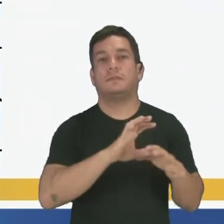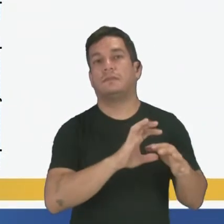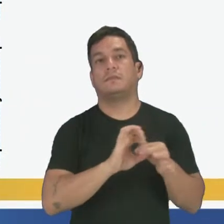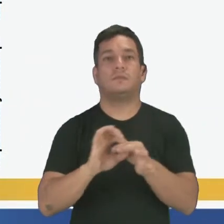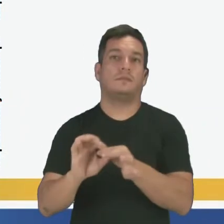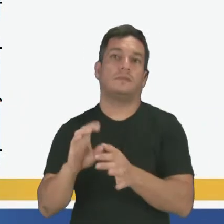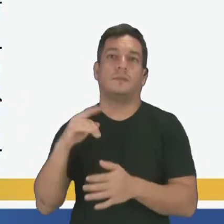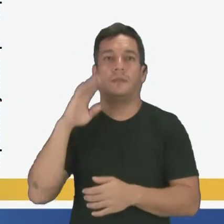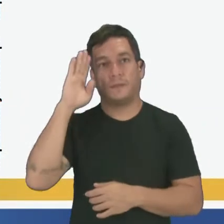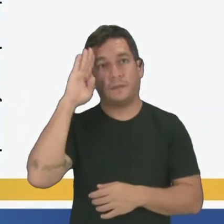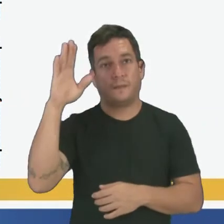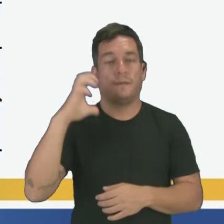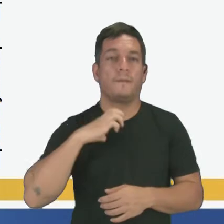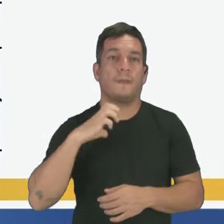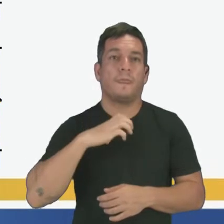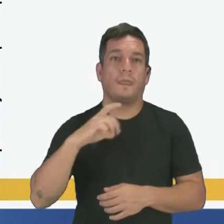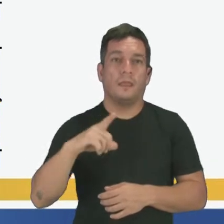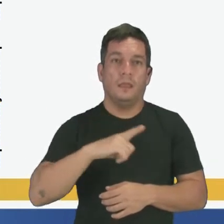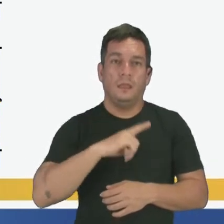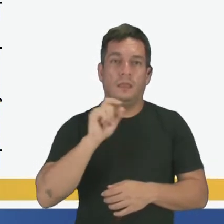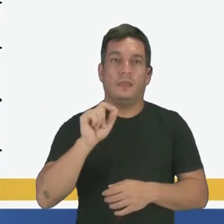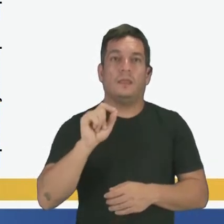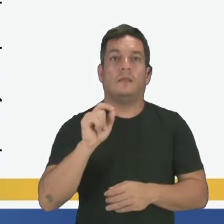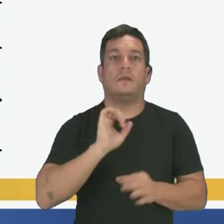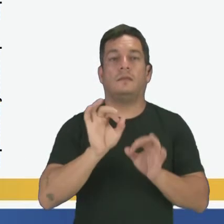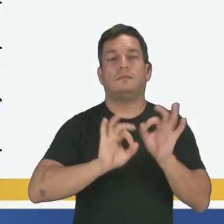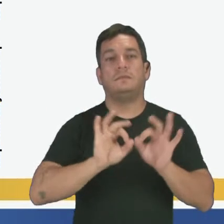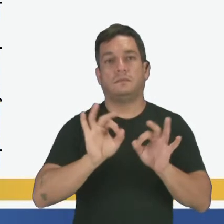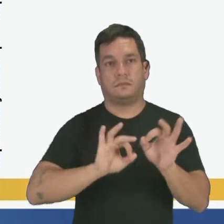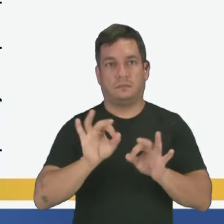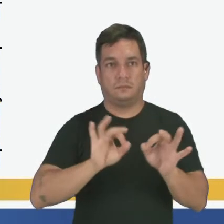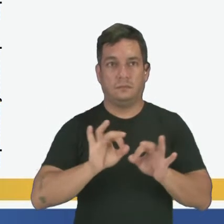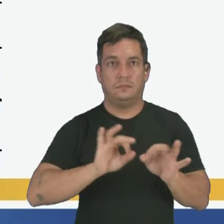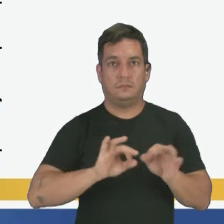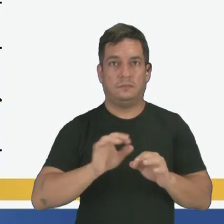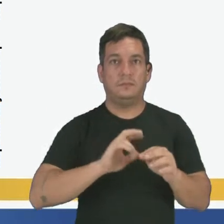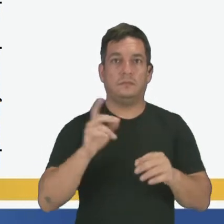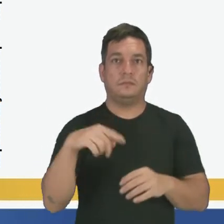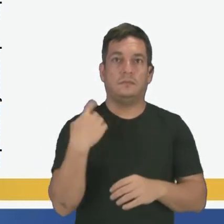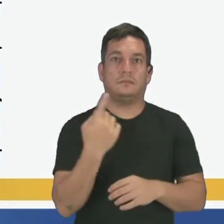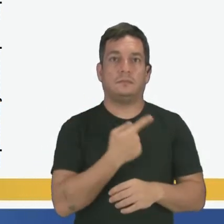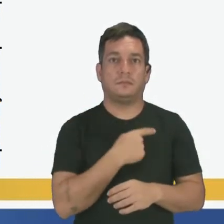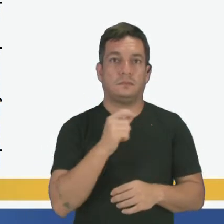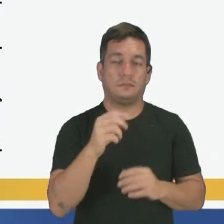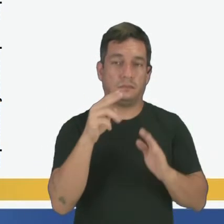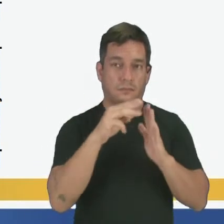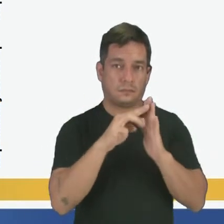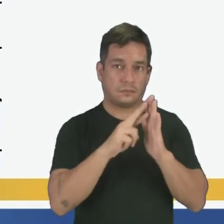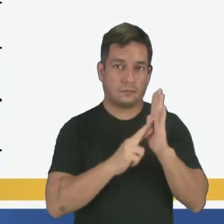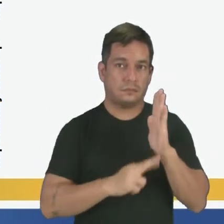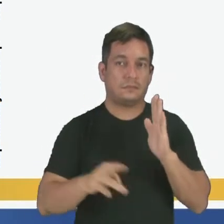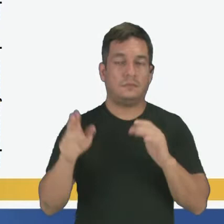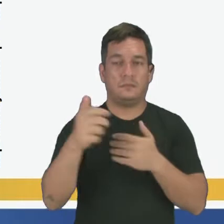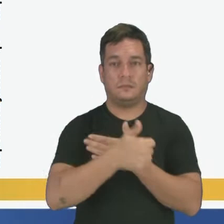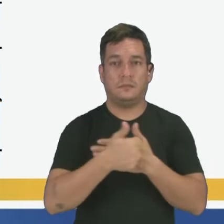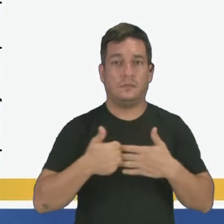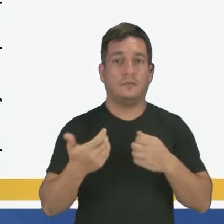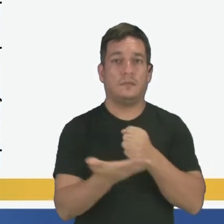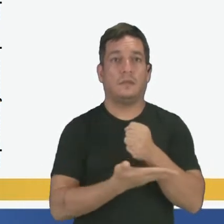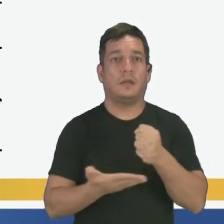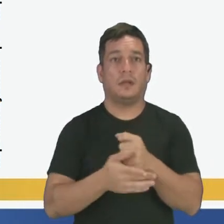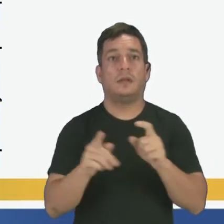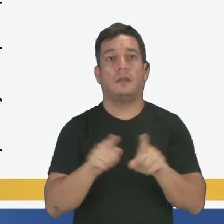contextualização do princípio ético, vamos ter princípios éticos são formados por normas morais, tomadas como